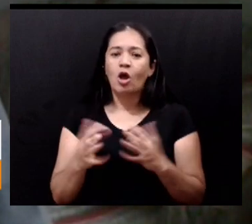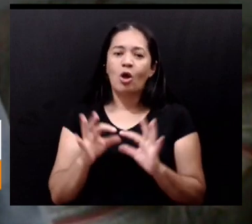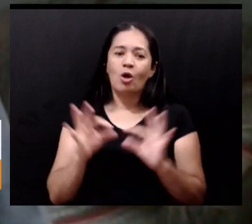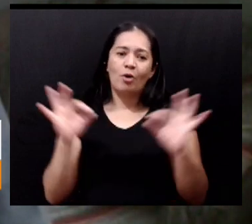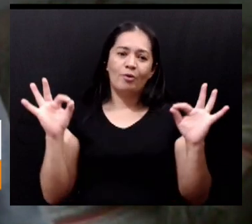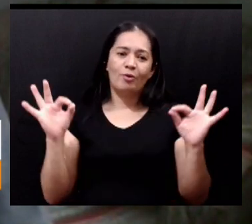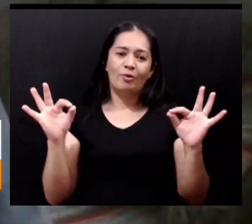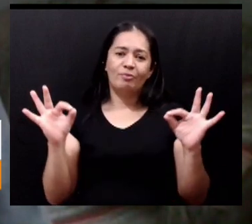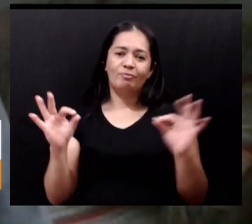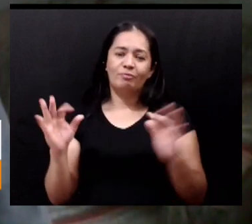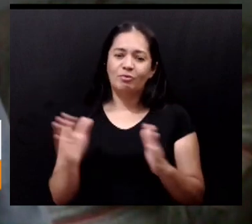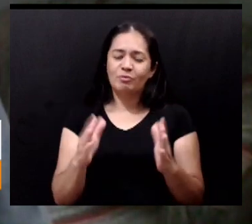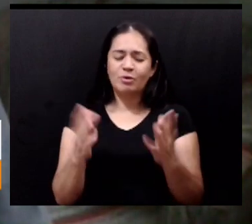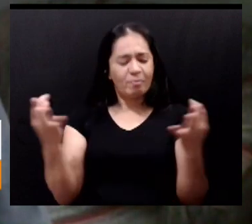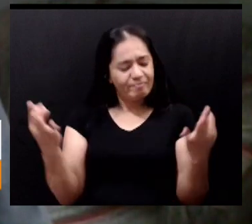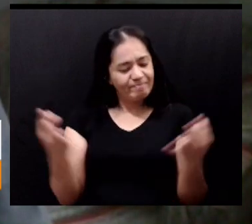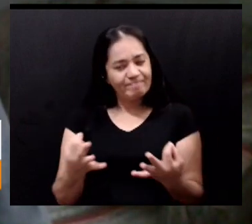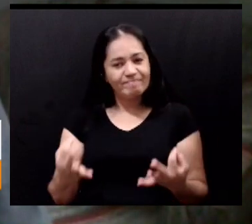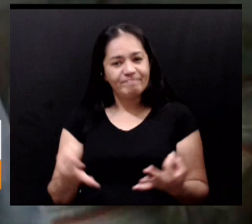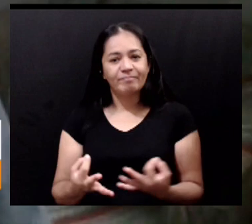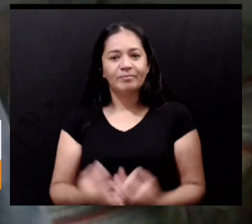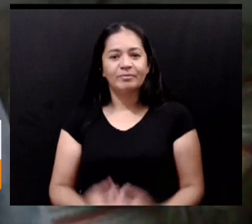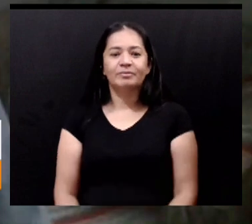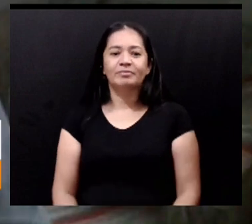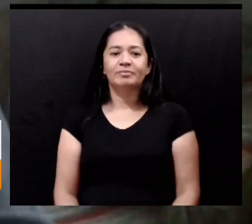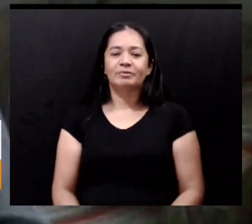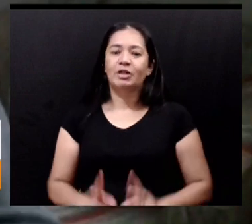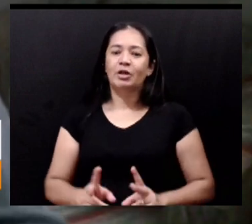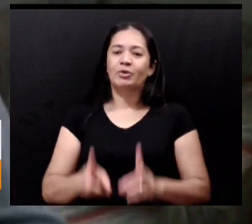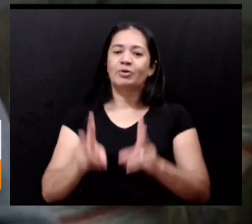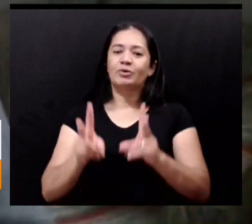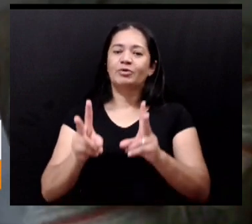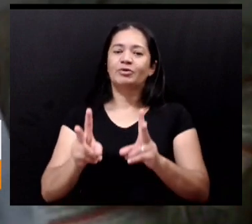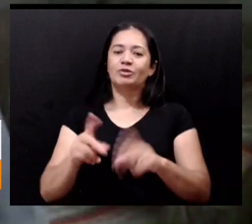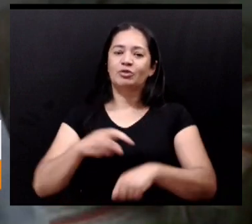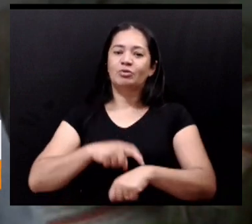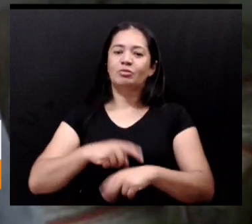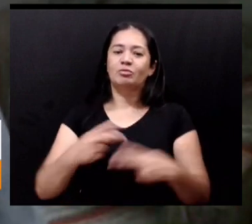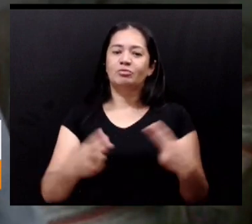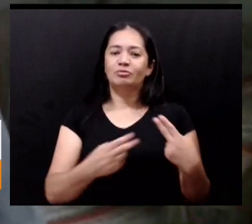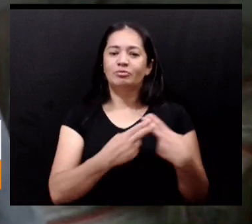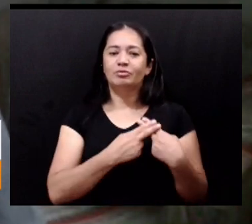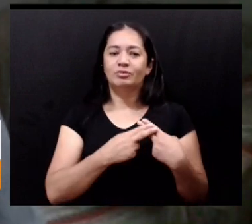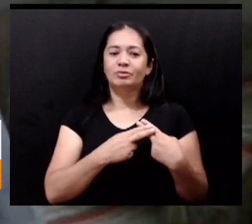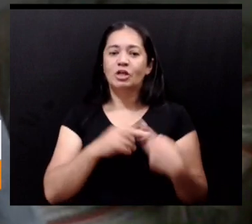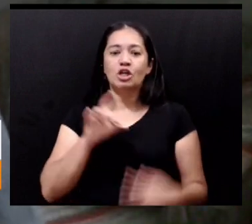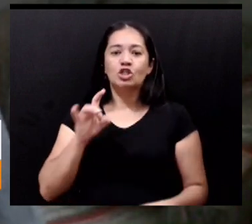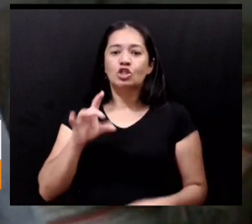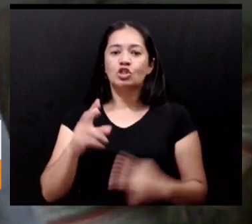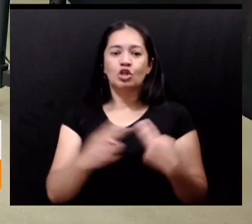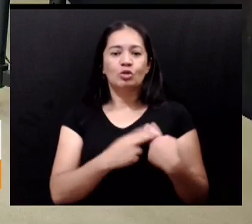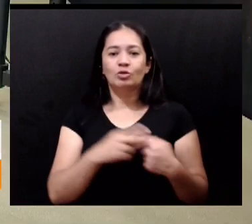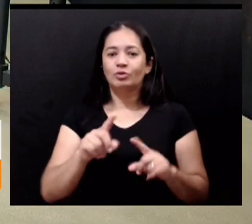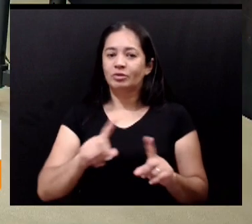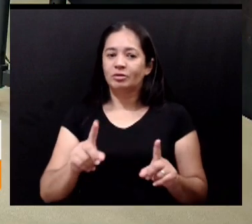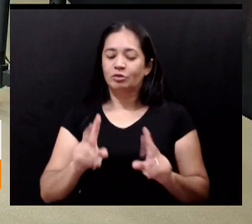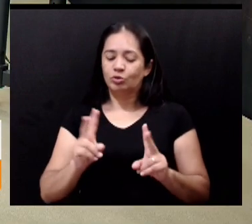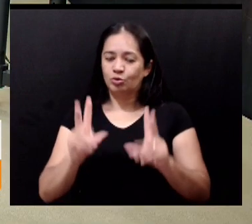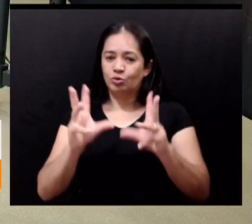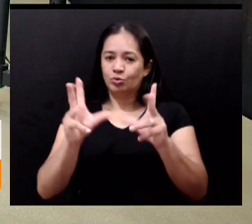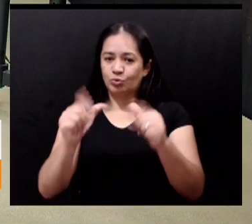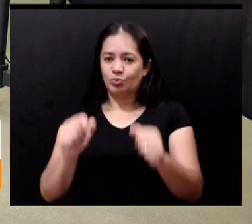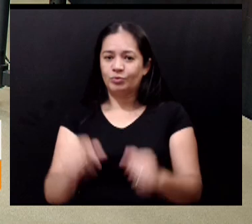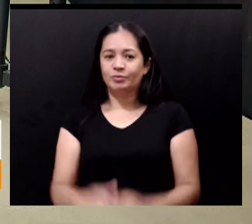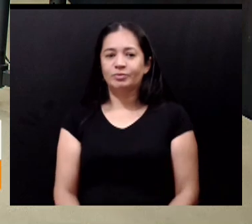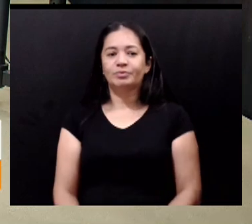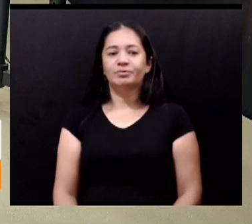caminho para seguir em momentos de luto. Não só em momentos de luto. É verdade. Muito